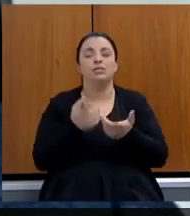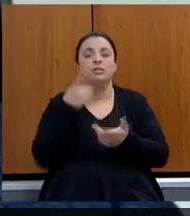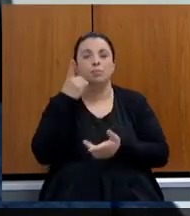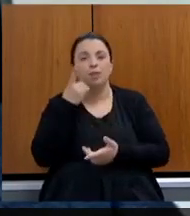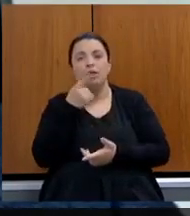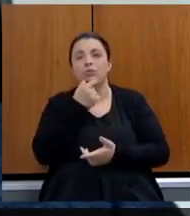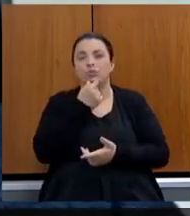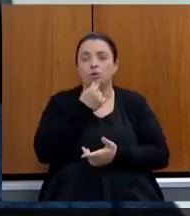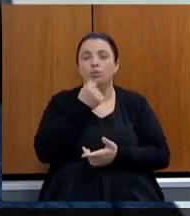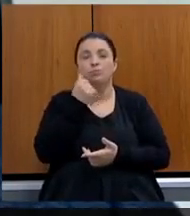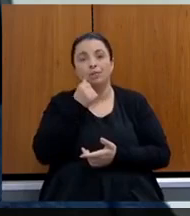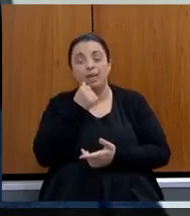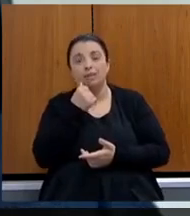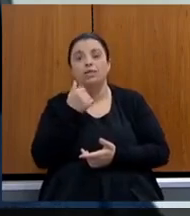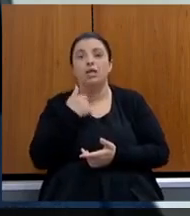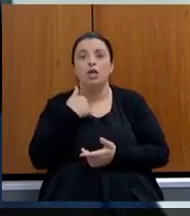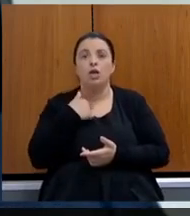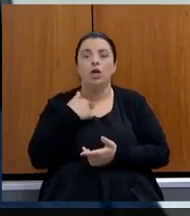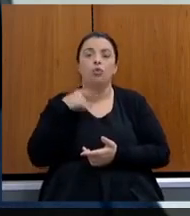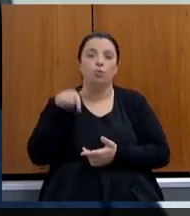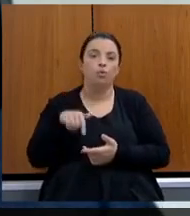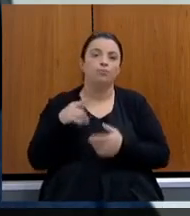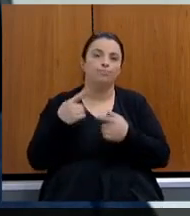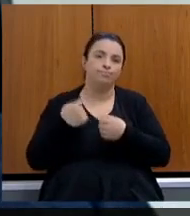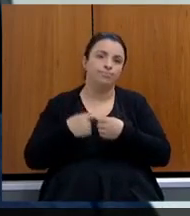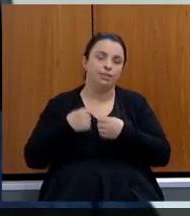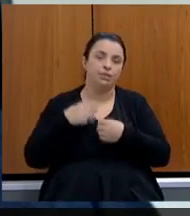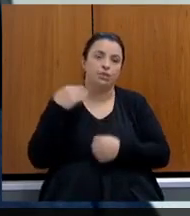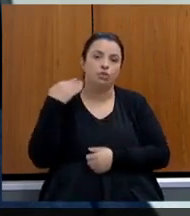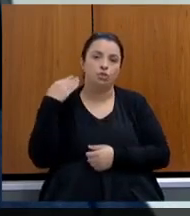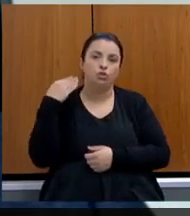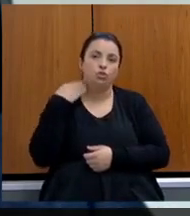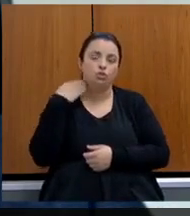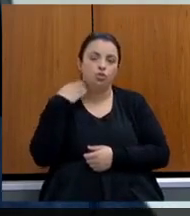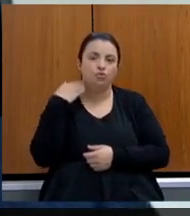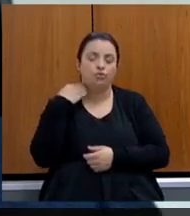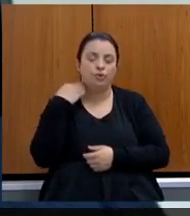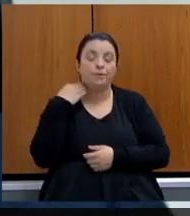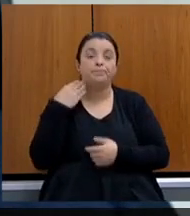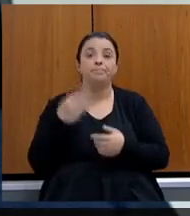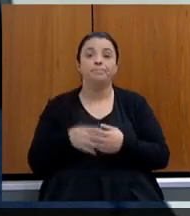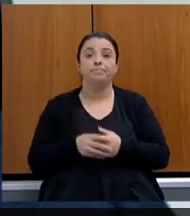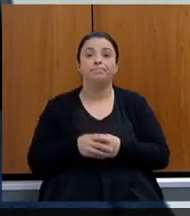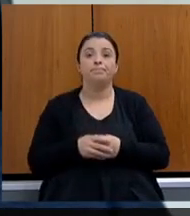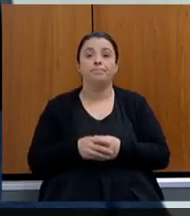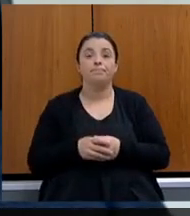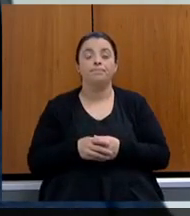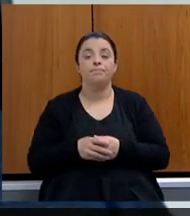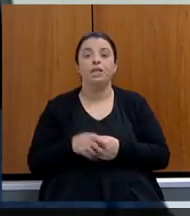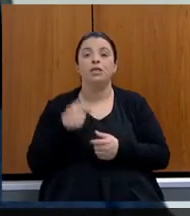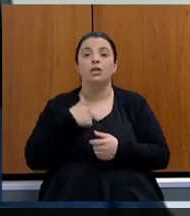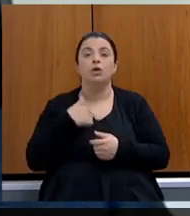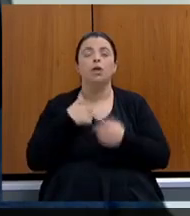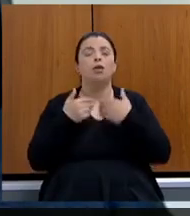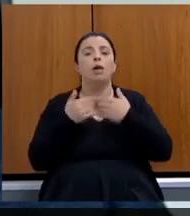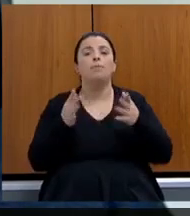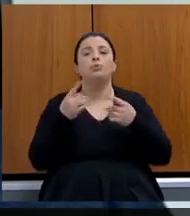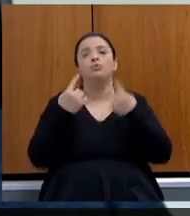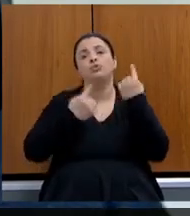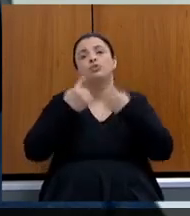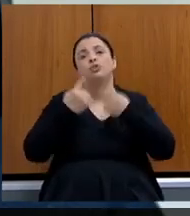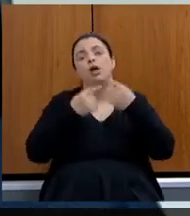tô falando diretamente de Juiz de Fora e eu queria abriu diálogo ativo